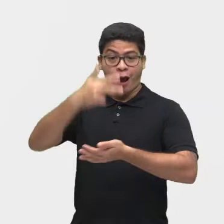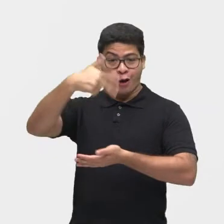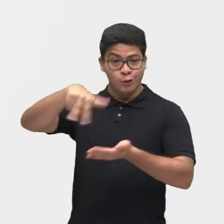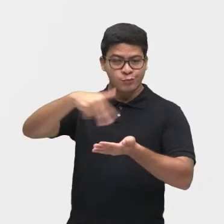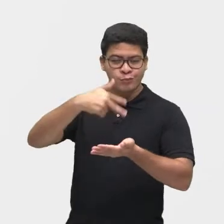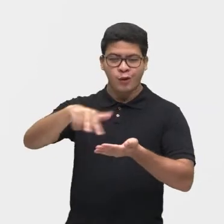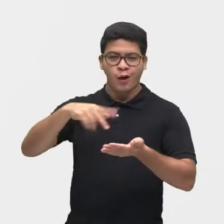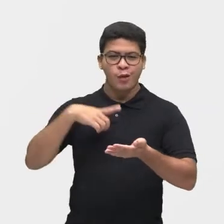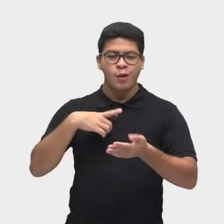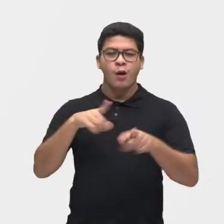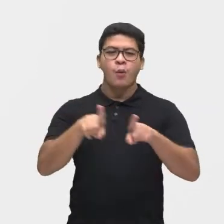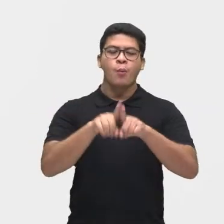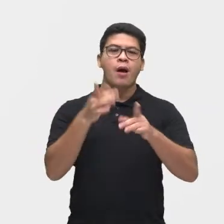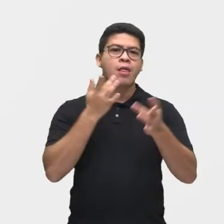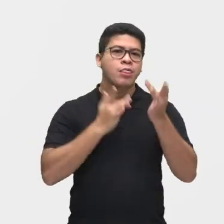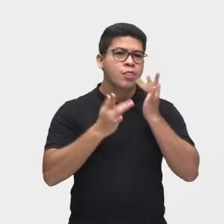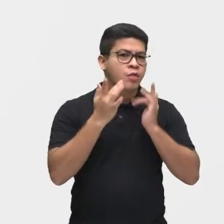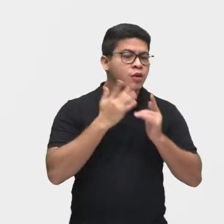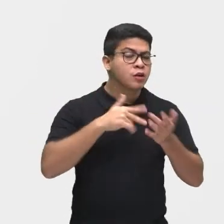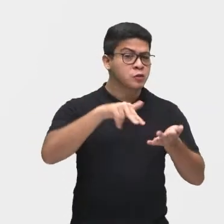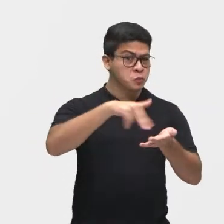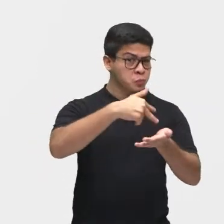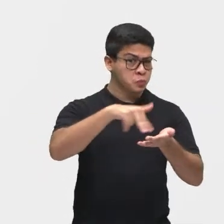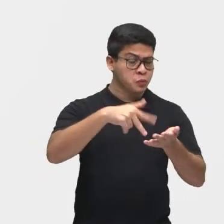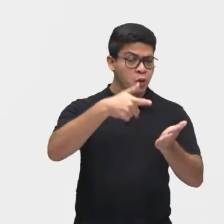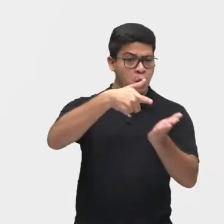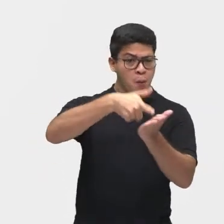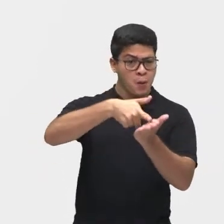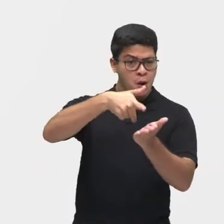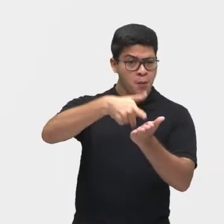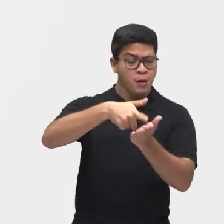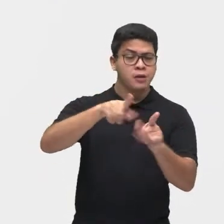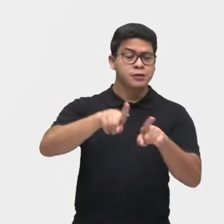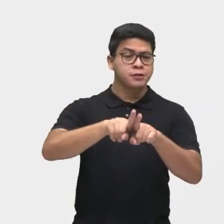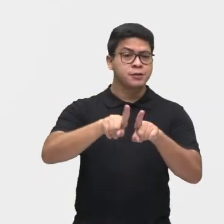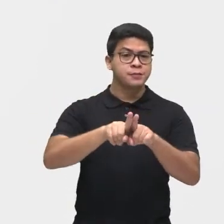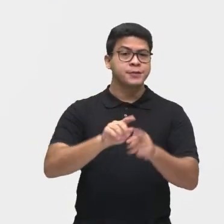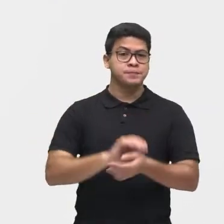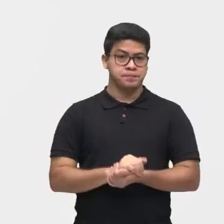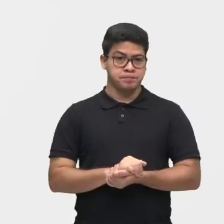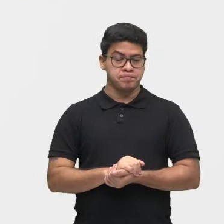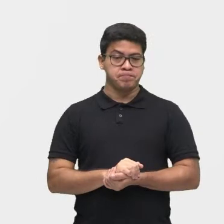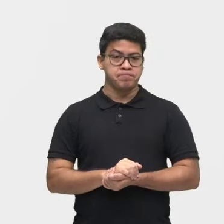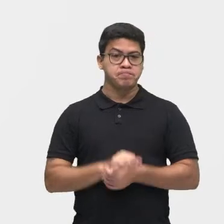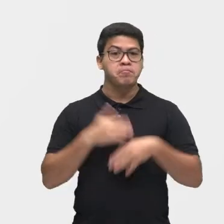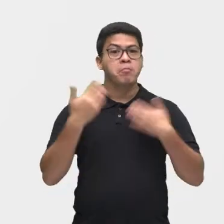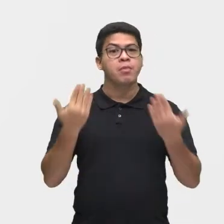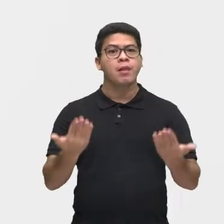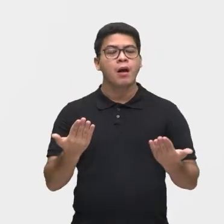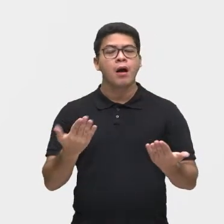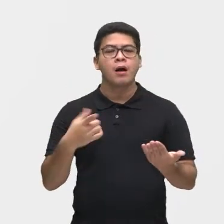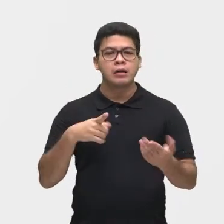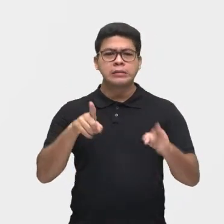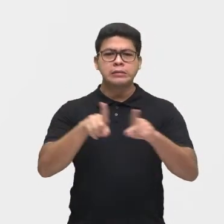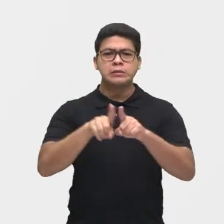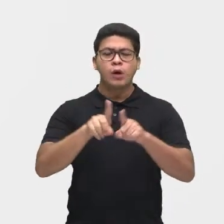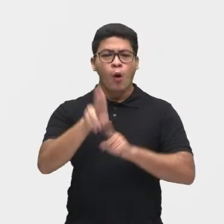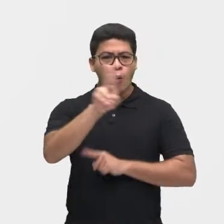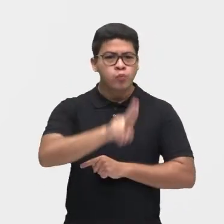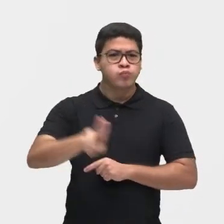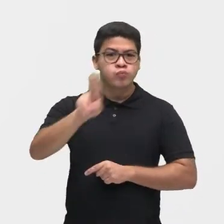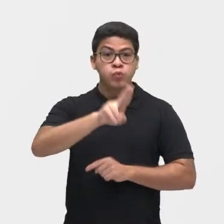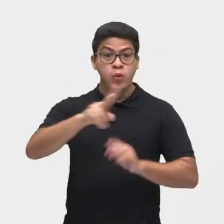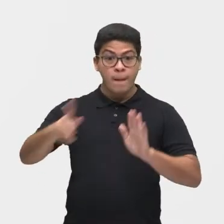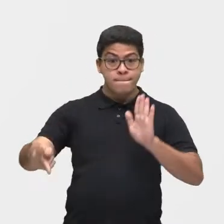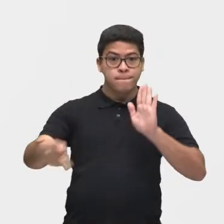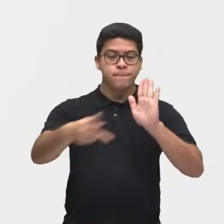numa dança teatral, tá bom? É coordenada com o manejo dos aparelhos próprios desta modalidade aí